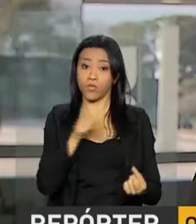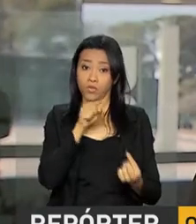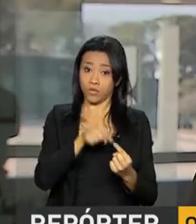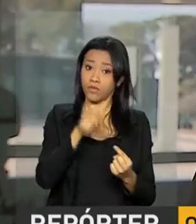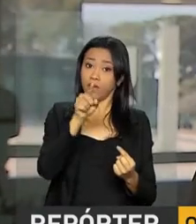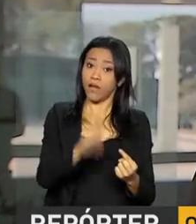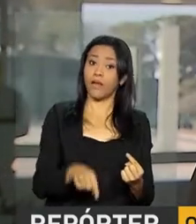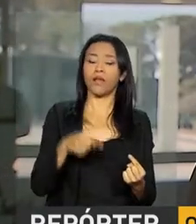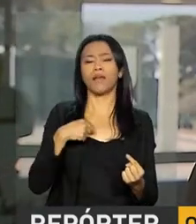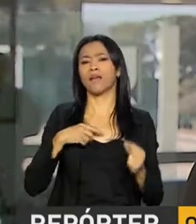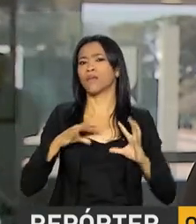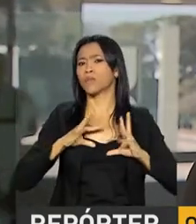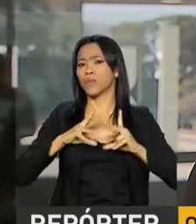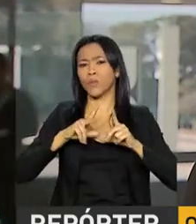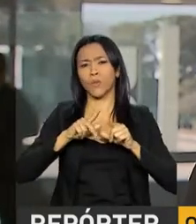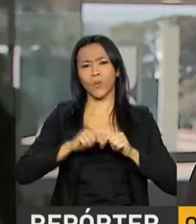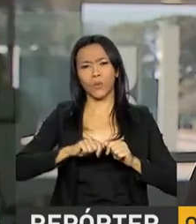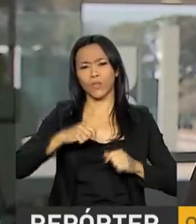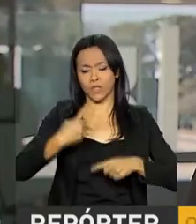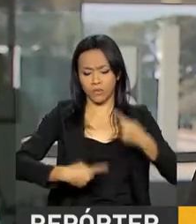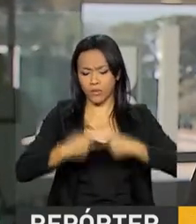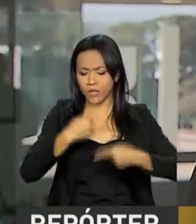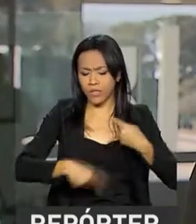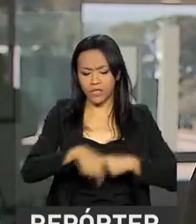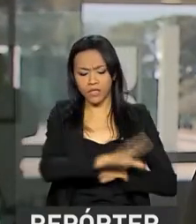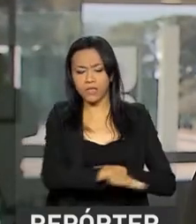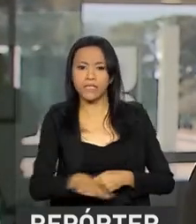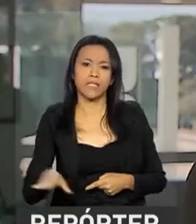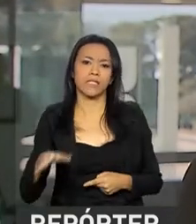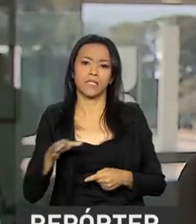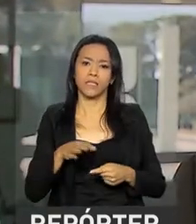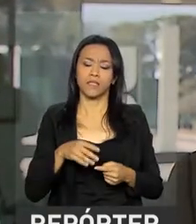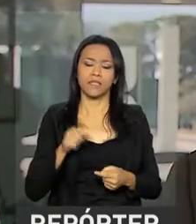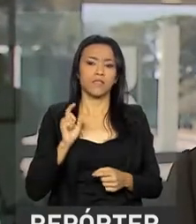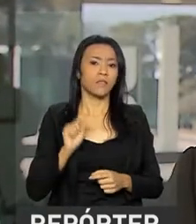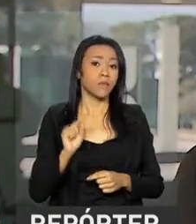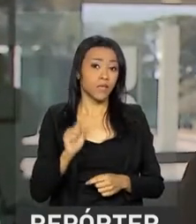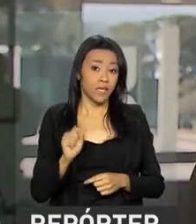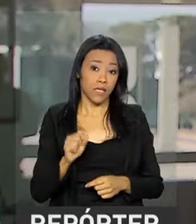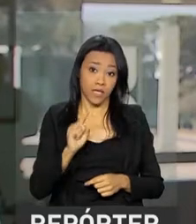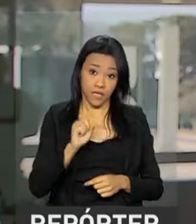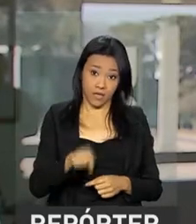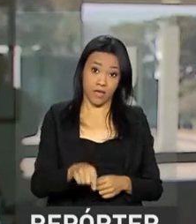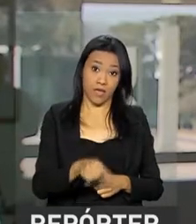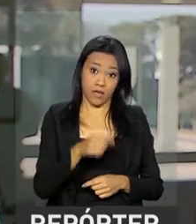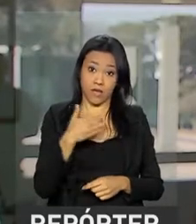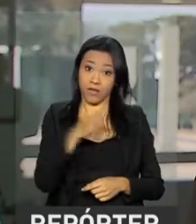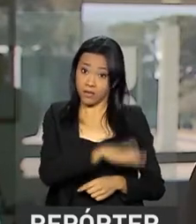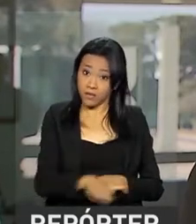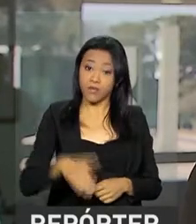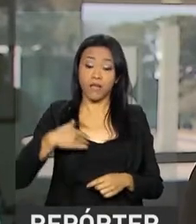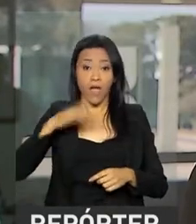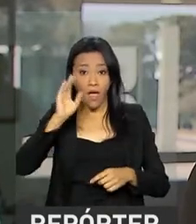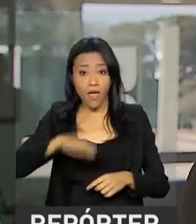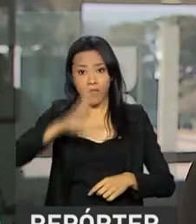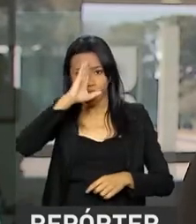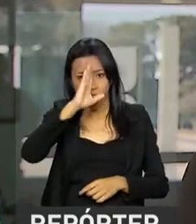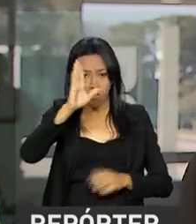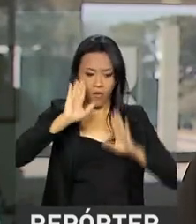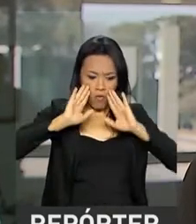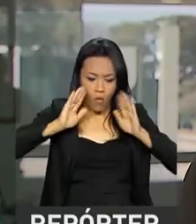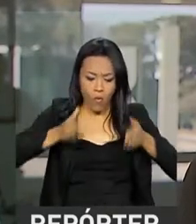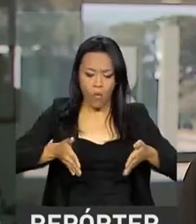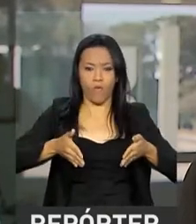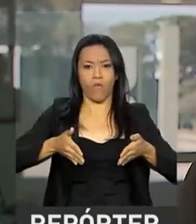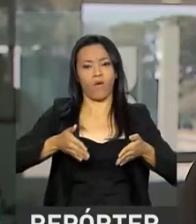articular todas as políticas de primeira infância no Brasil, né? Partindo do princípio que a questão da primeira infância é uma questão prioritária para o governo